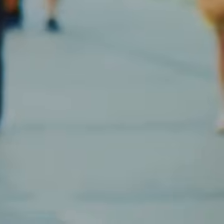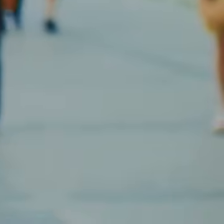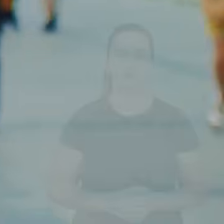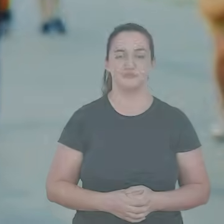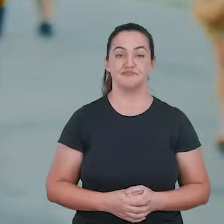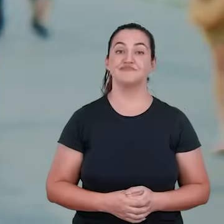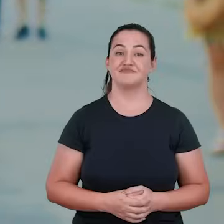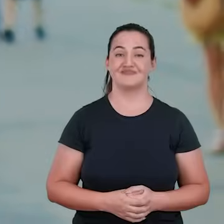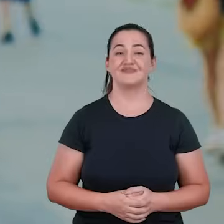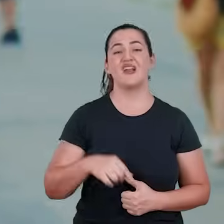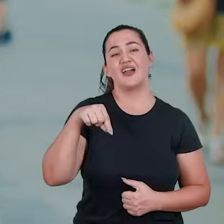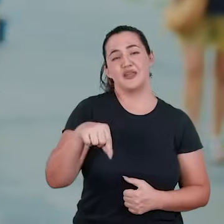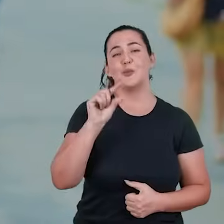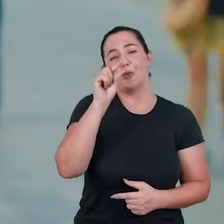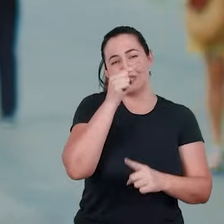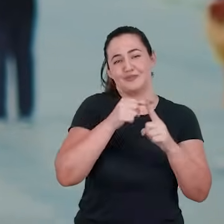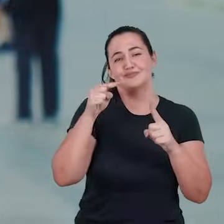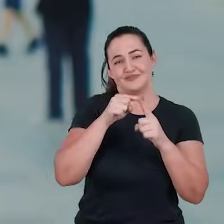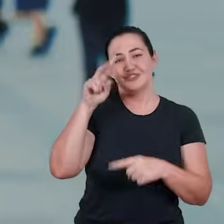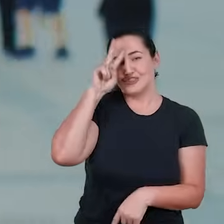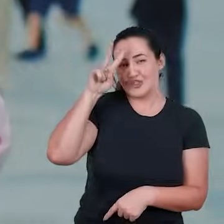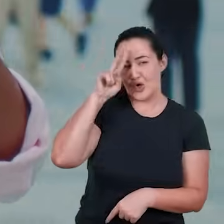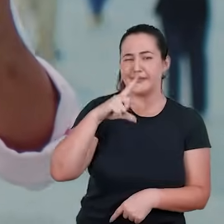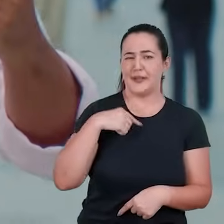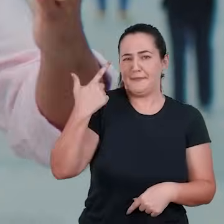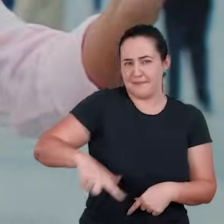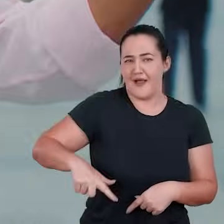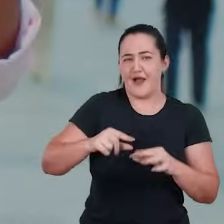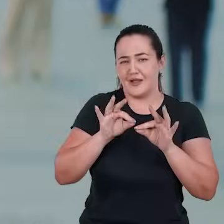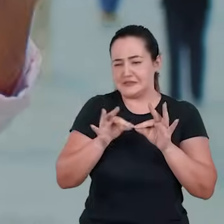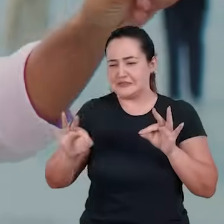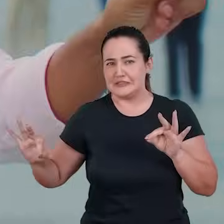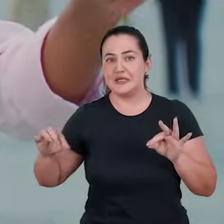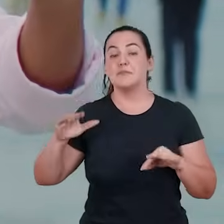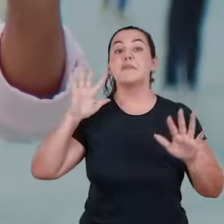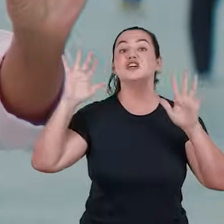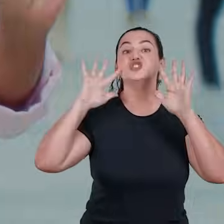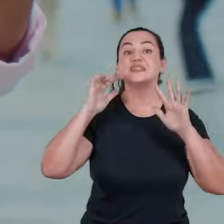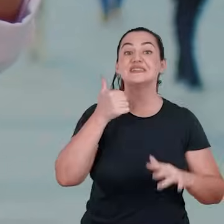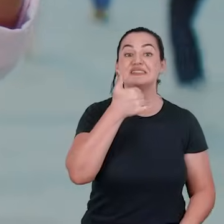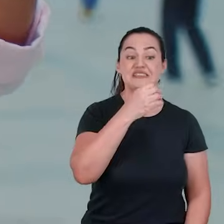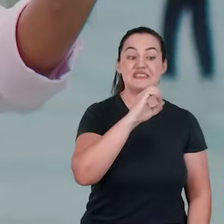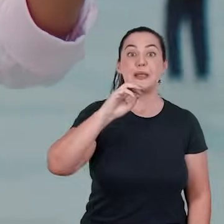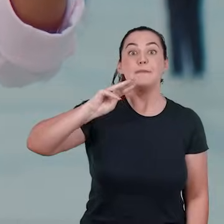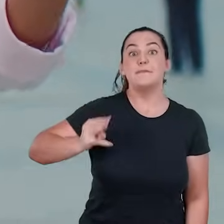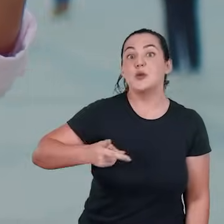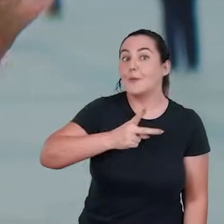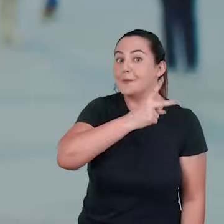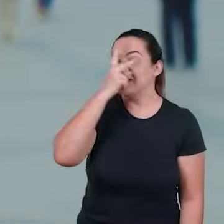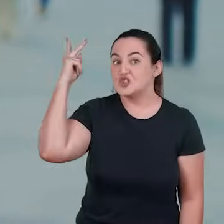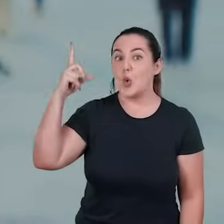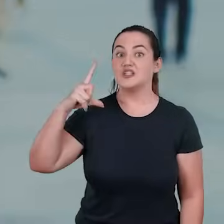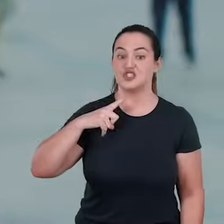E esta é apenas parte da história, tem muita coisa ainda. Imagine só, 100 mil pessoas, calcula-se que cabiam aqui